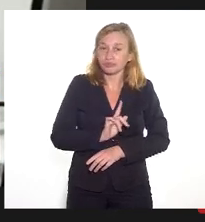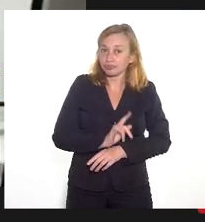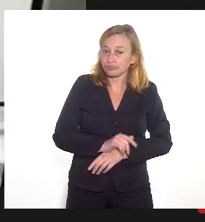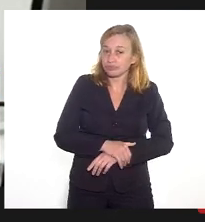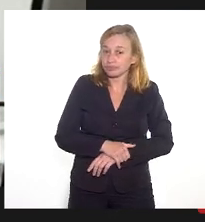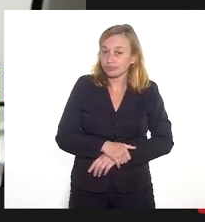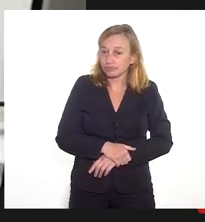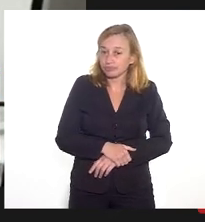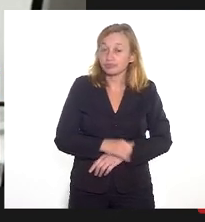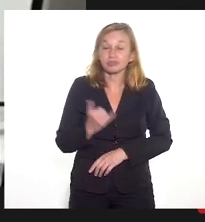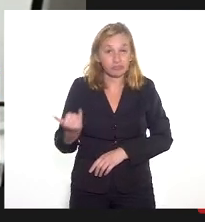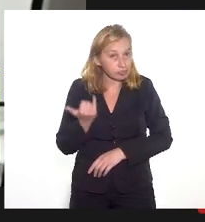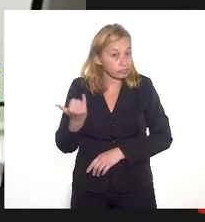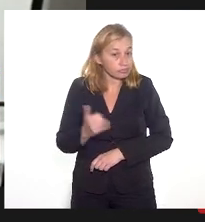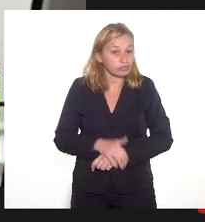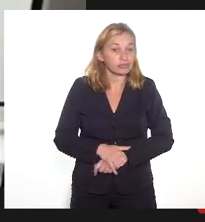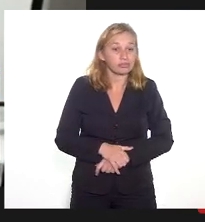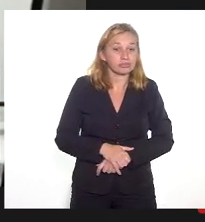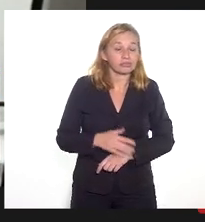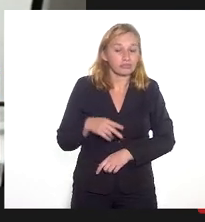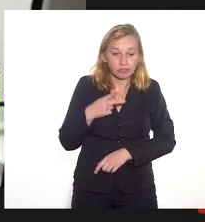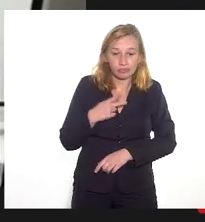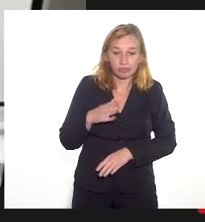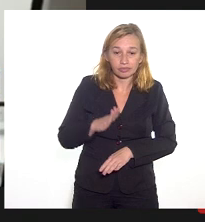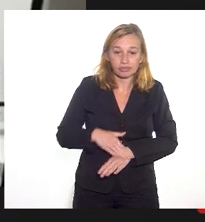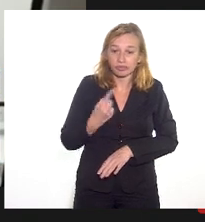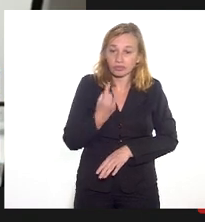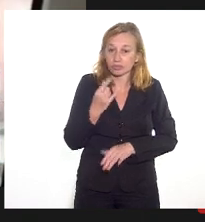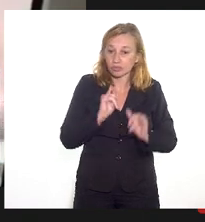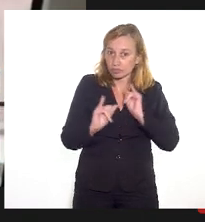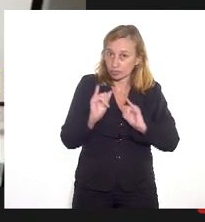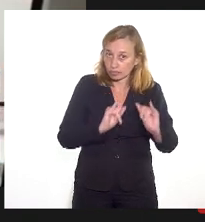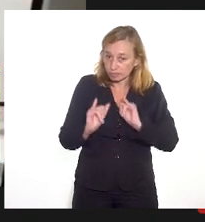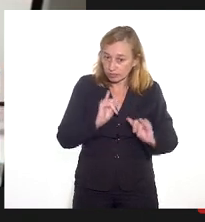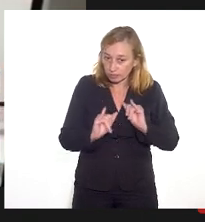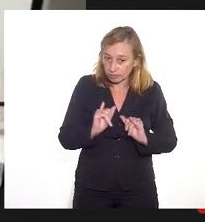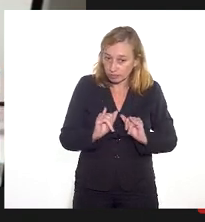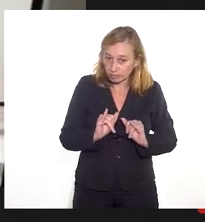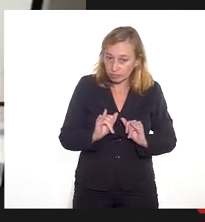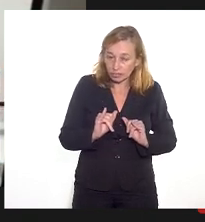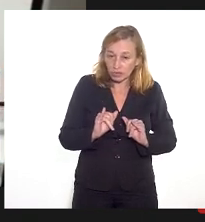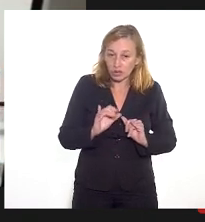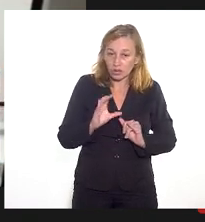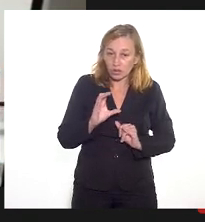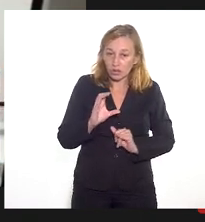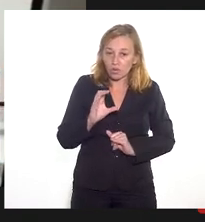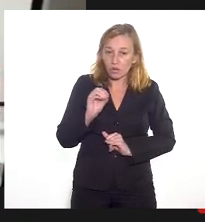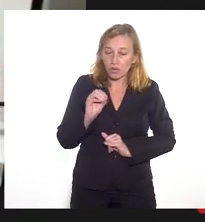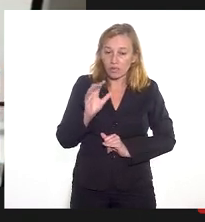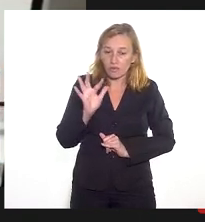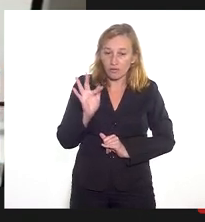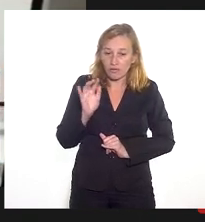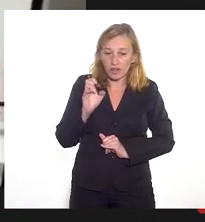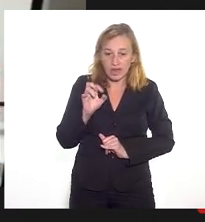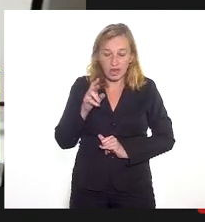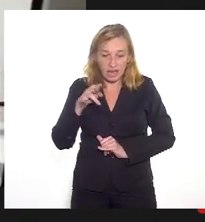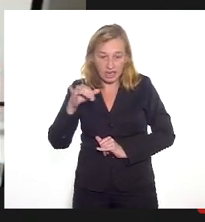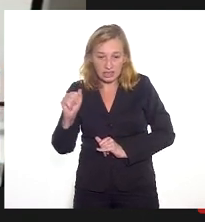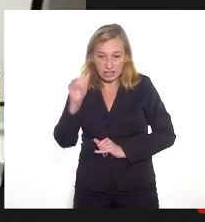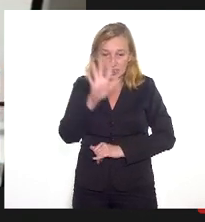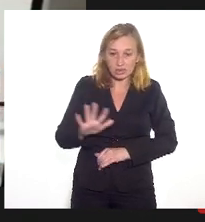muito importantes. E aí eu trago mais uma informação, que foi a Conferência Nacional de Comunicação que a gente fez em 2009, que